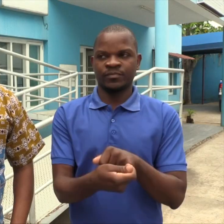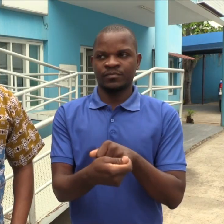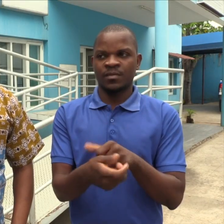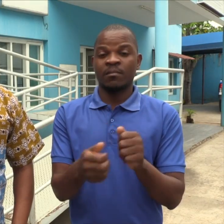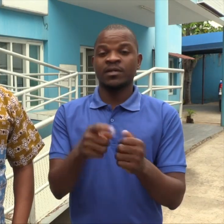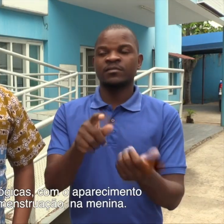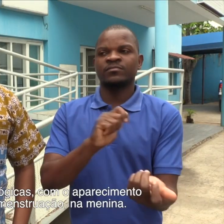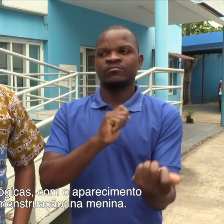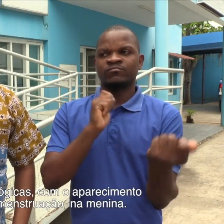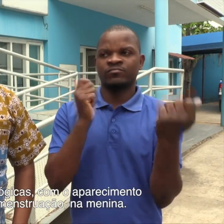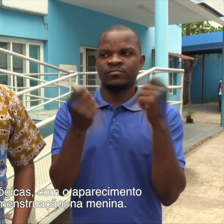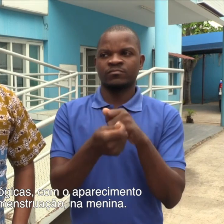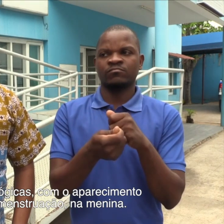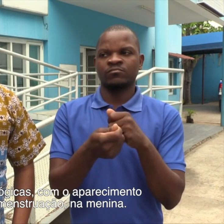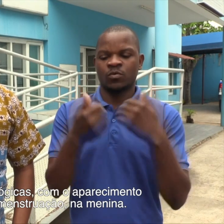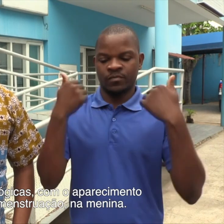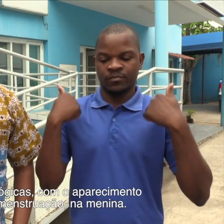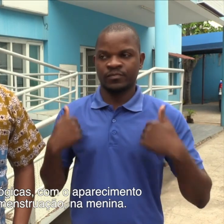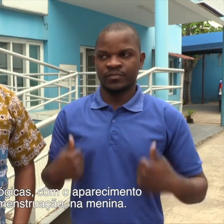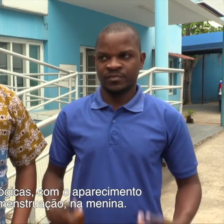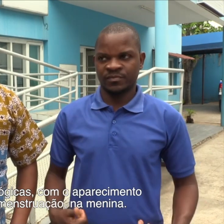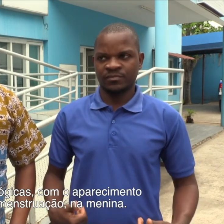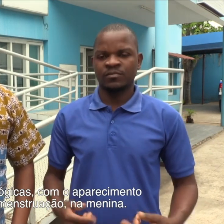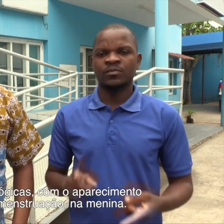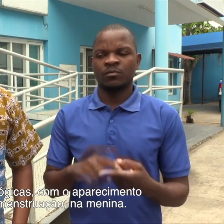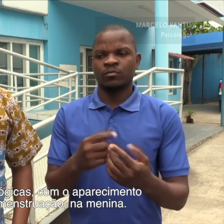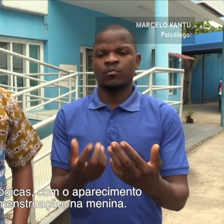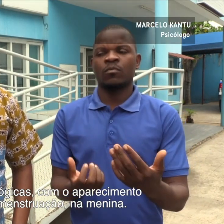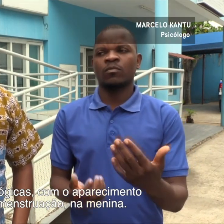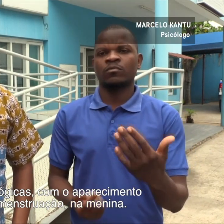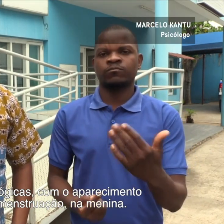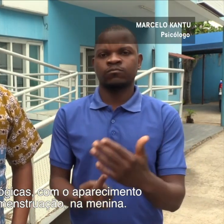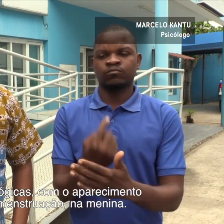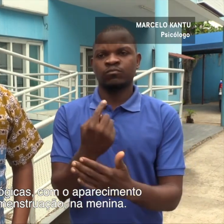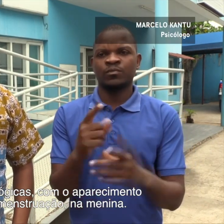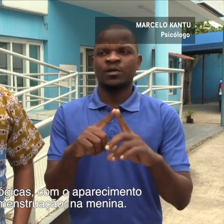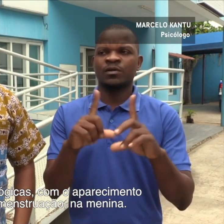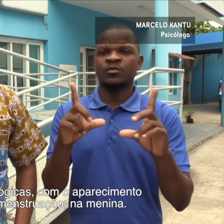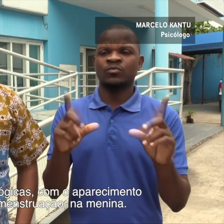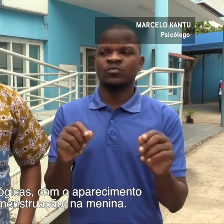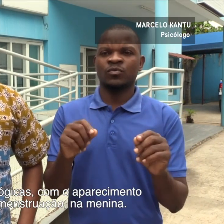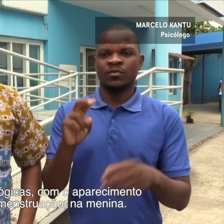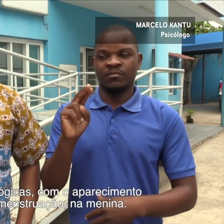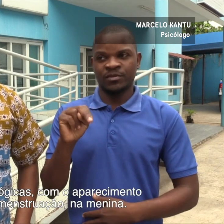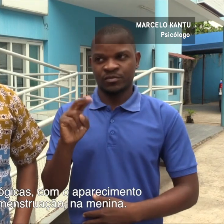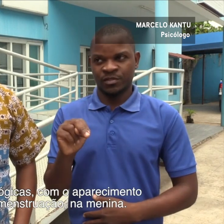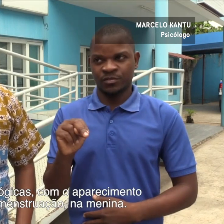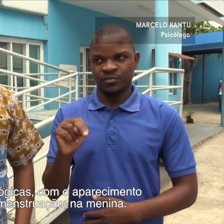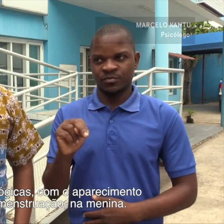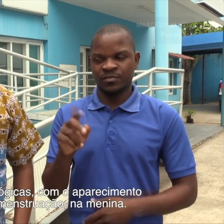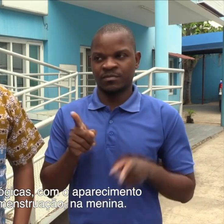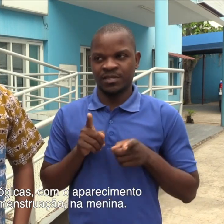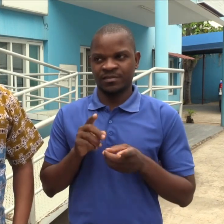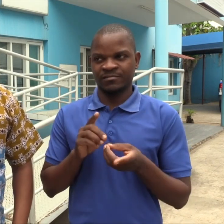Podem ser biológicas, com o aparecimento da primeira menstruação, que é a menarca,